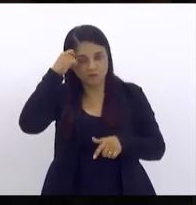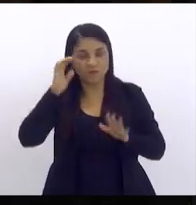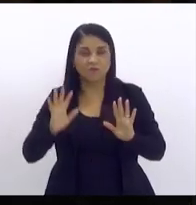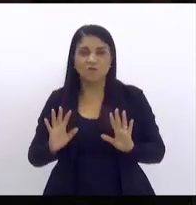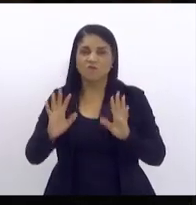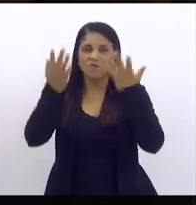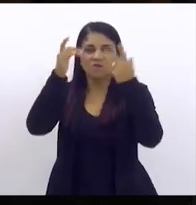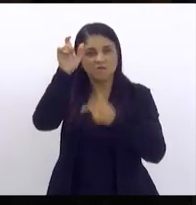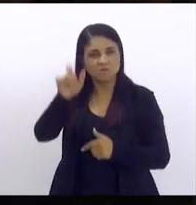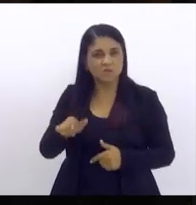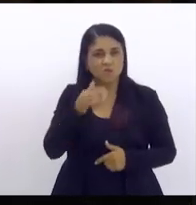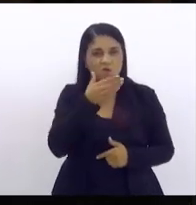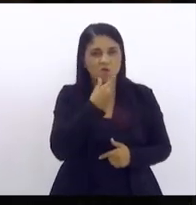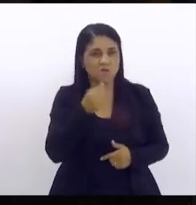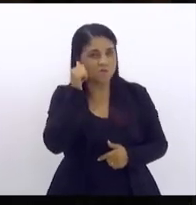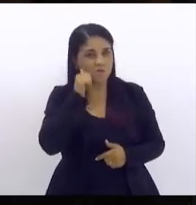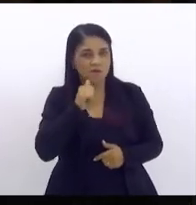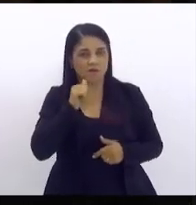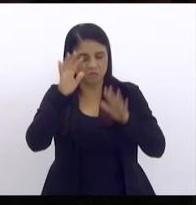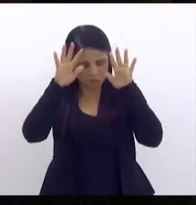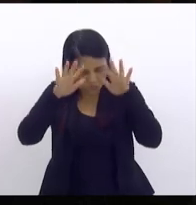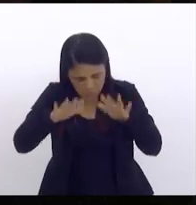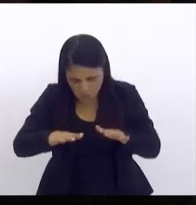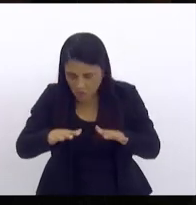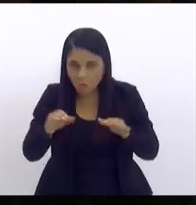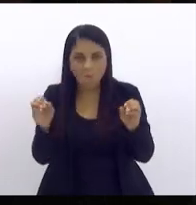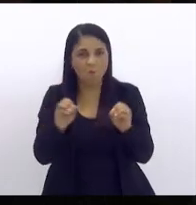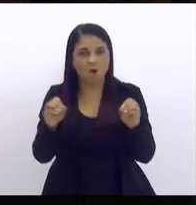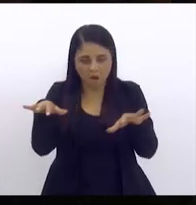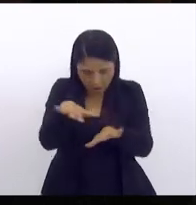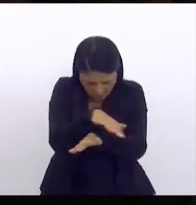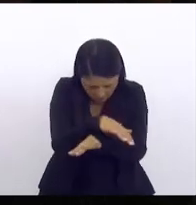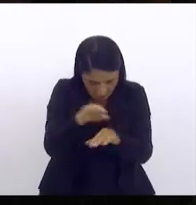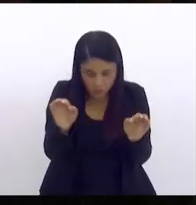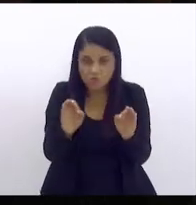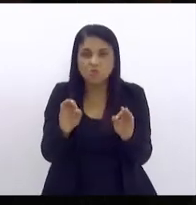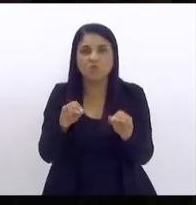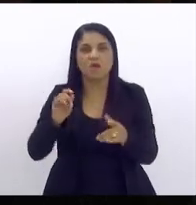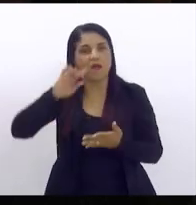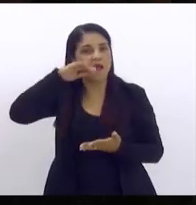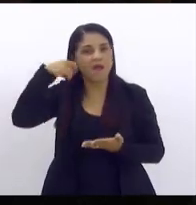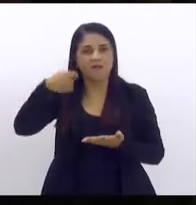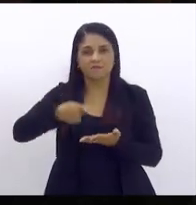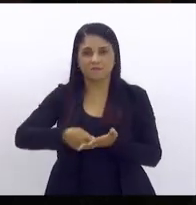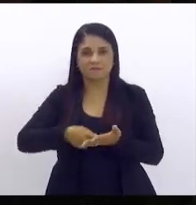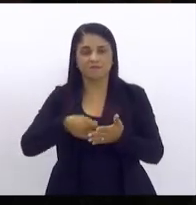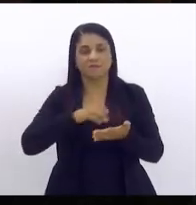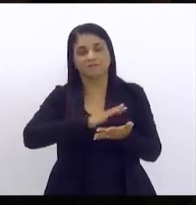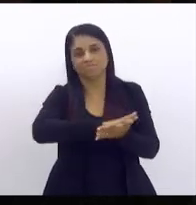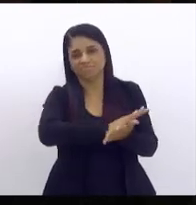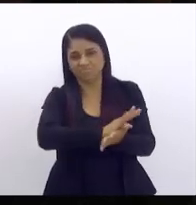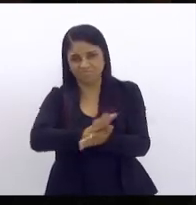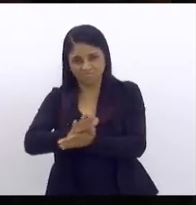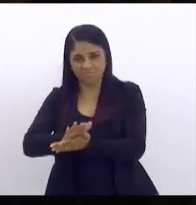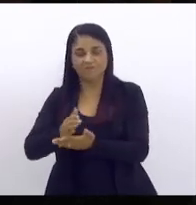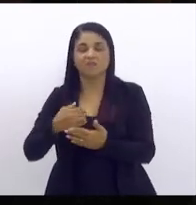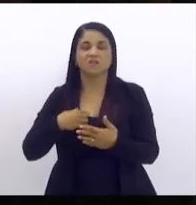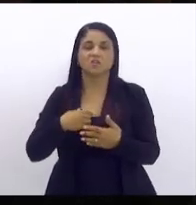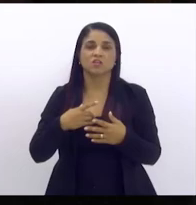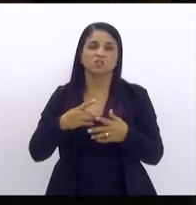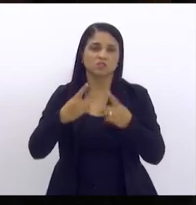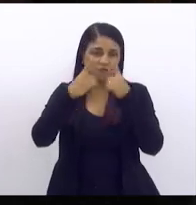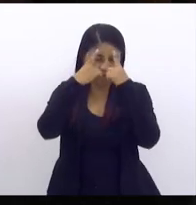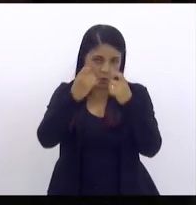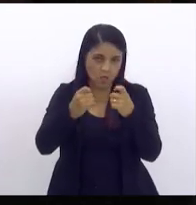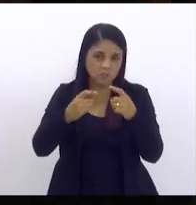e aquelas que não baixam a cabeça para machista, racista, misógino, que não baixa a cabeça diante de tanta violência quanto